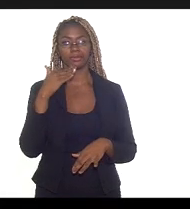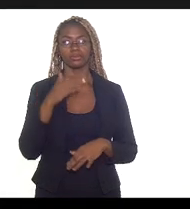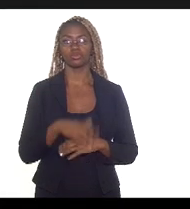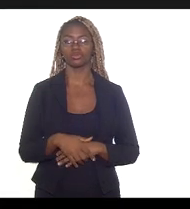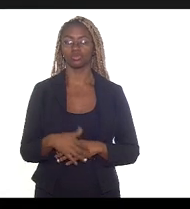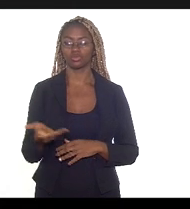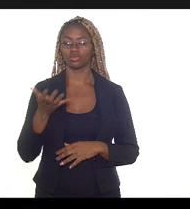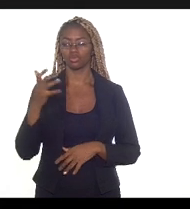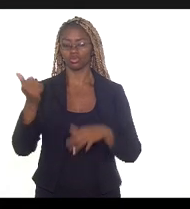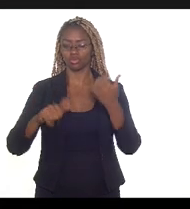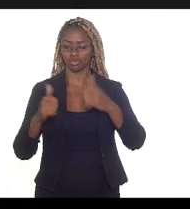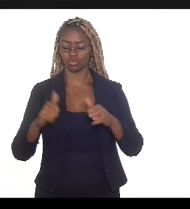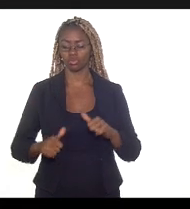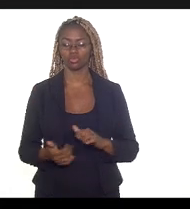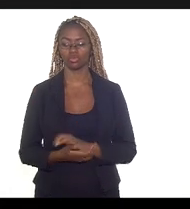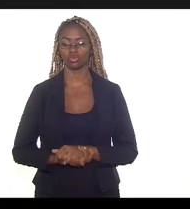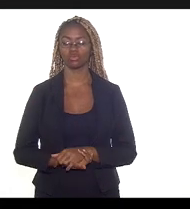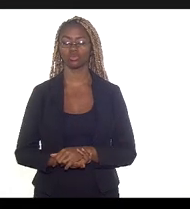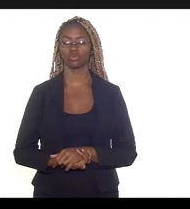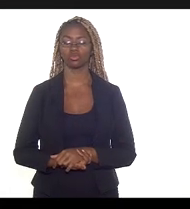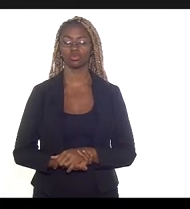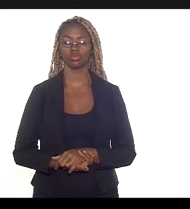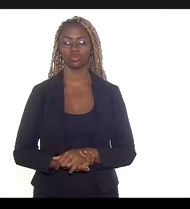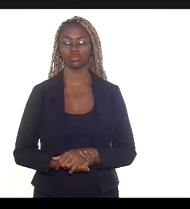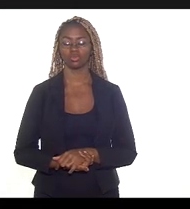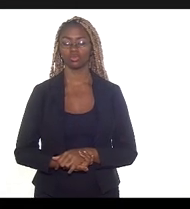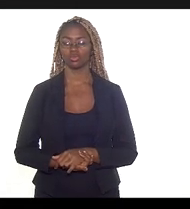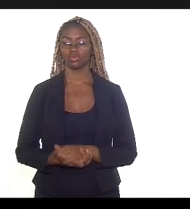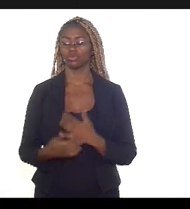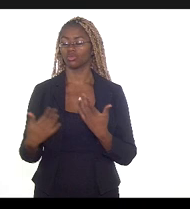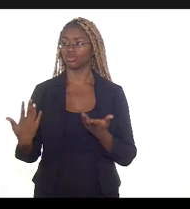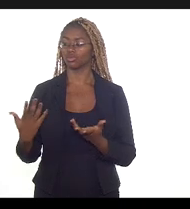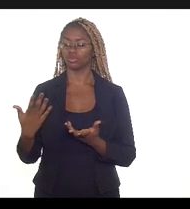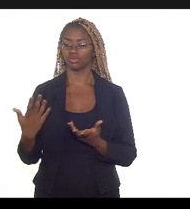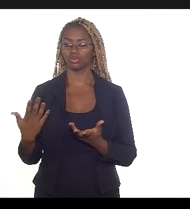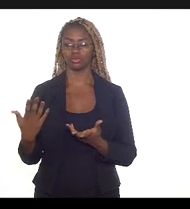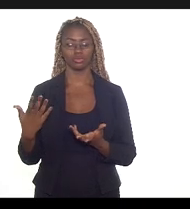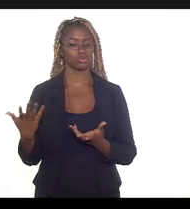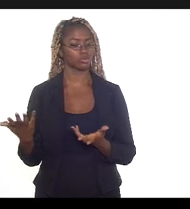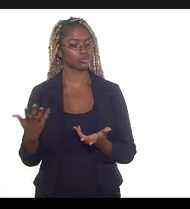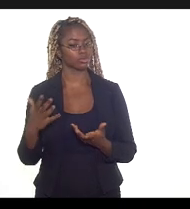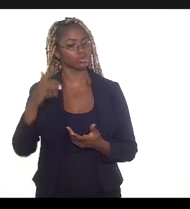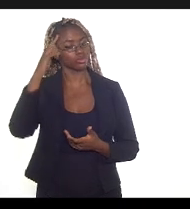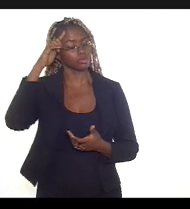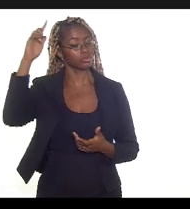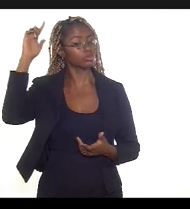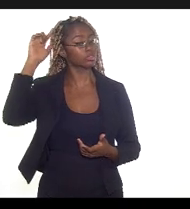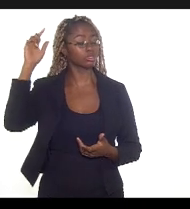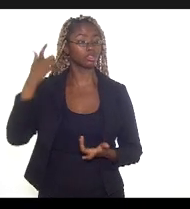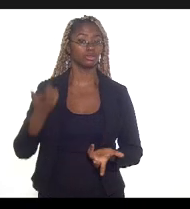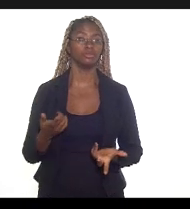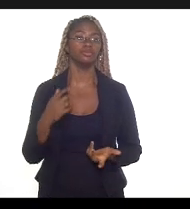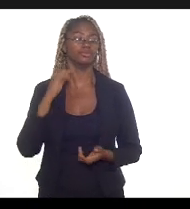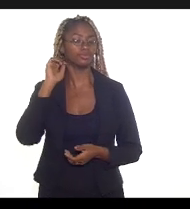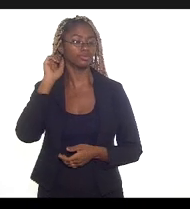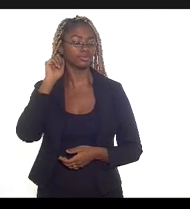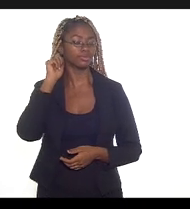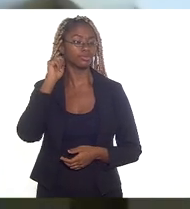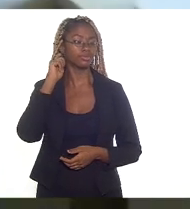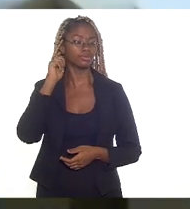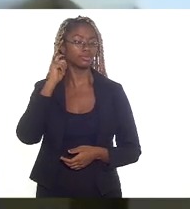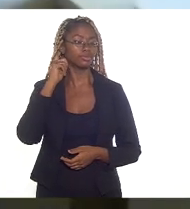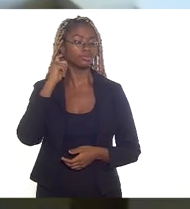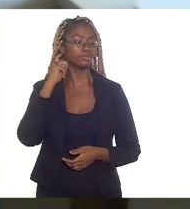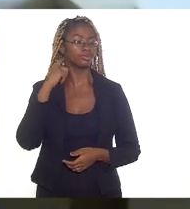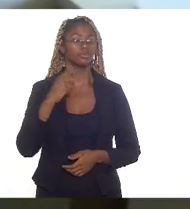gente quer avaliar. Que eu tenho é que estão prejudicados. Deputado isso. Luiz Paulo. Senhor presidente, o